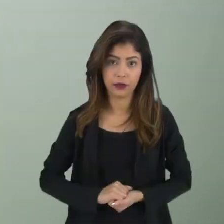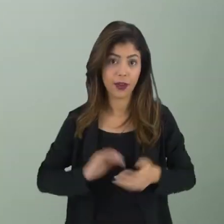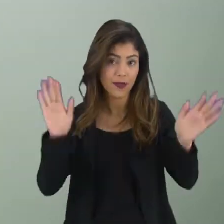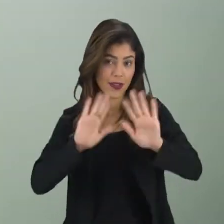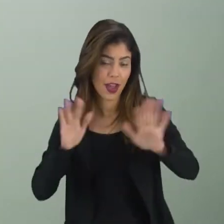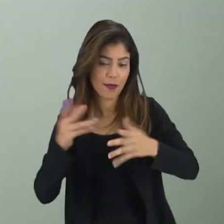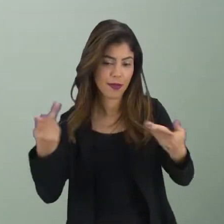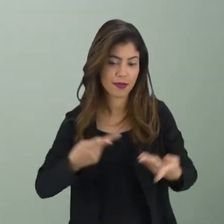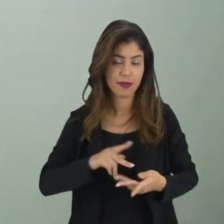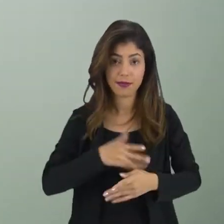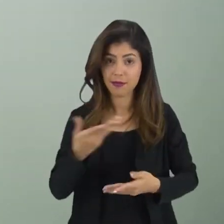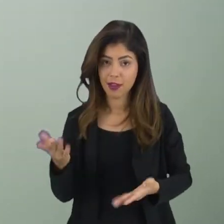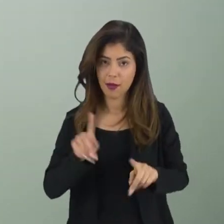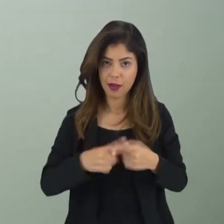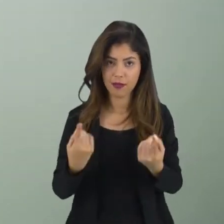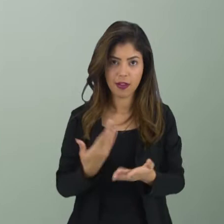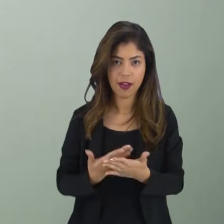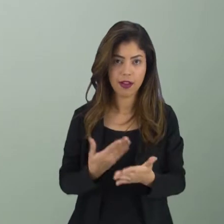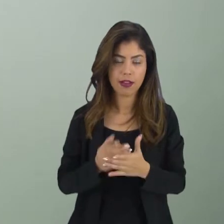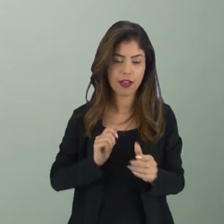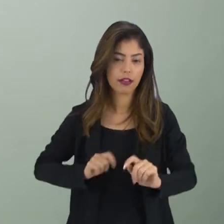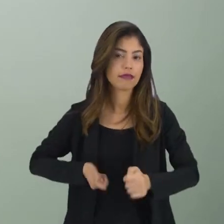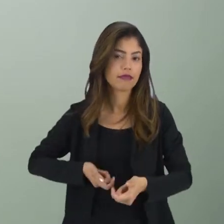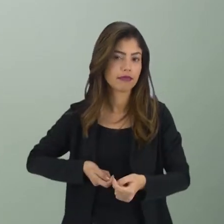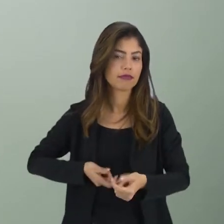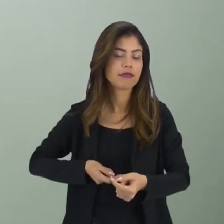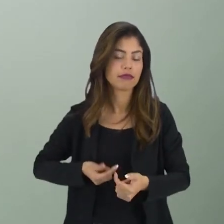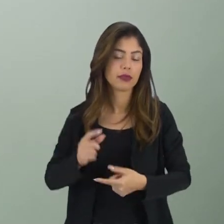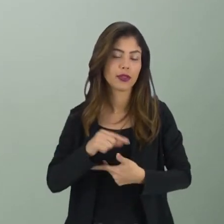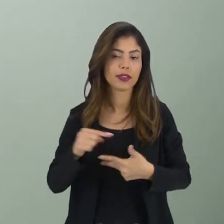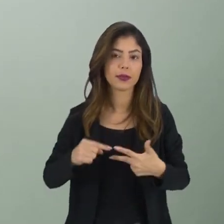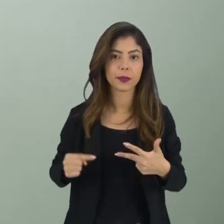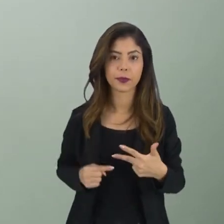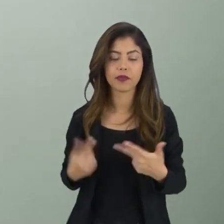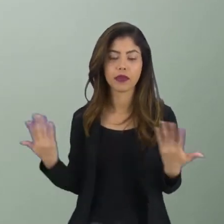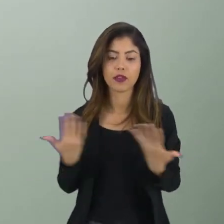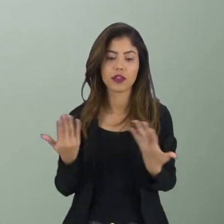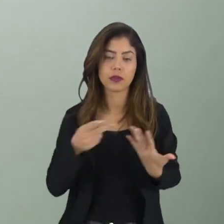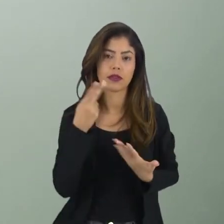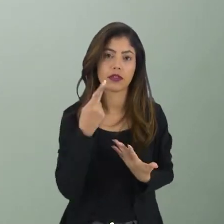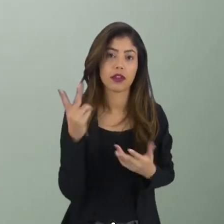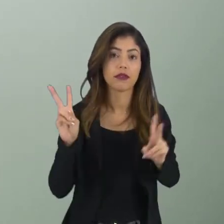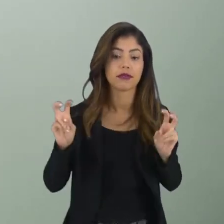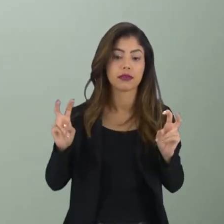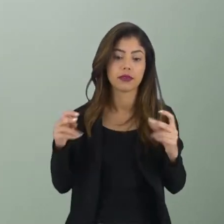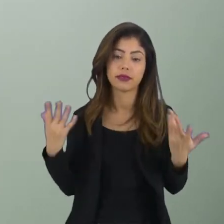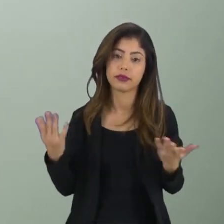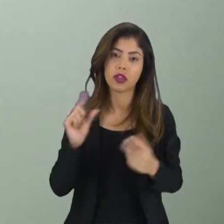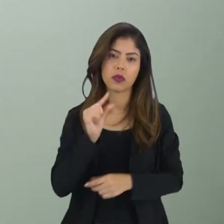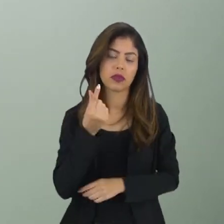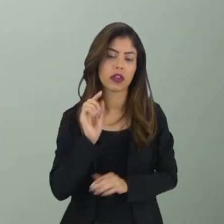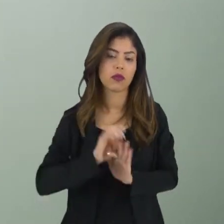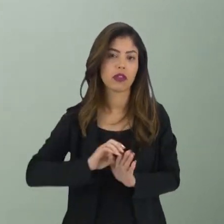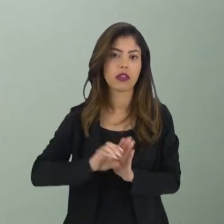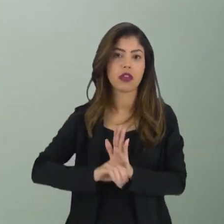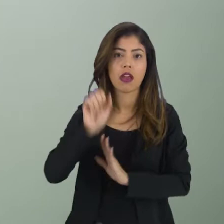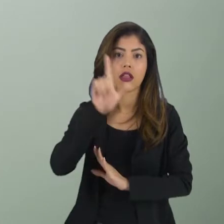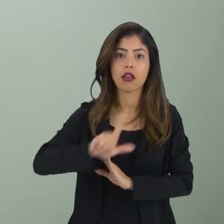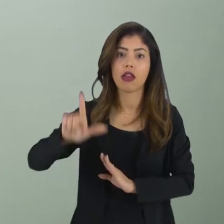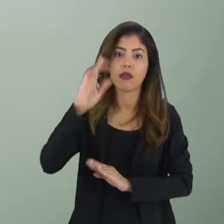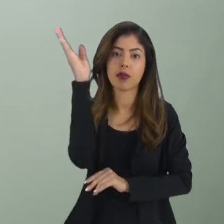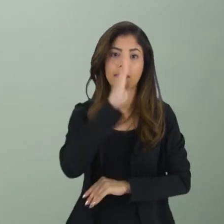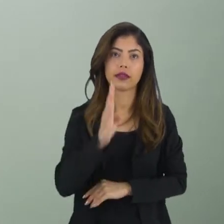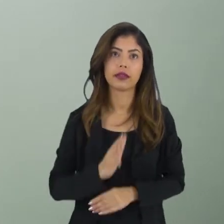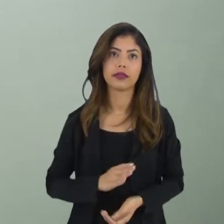Vamos lá, pessoal, para mais uma aula aqui das nossas dicas para o Enem. Hoje nós vamos tratar de um assunto extremamente relevante. Vamos falar um pouquinho da literatura brasileira,